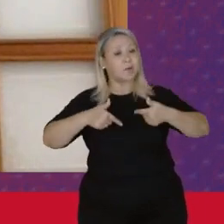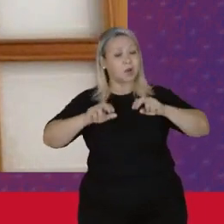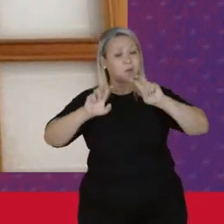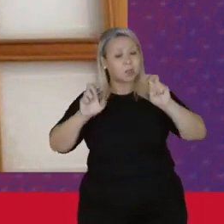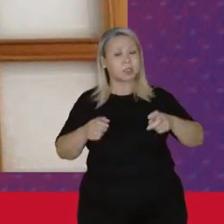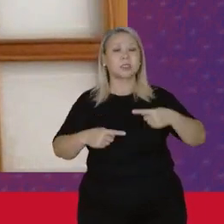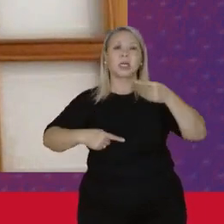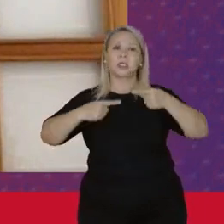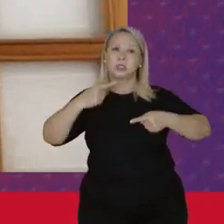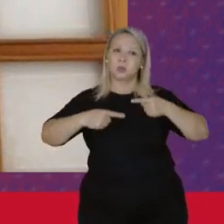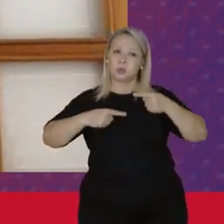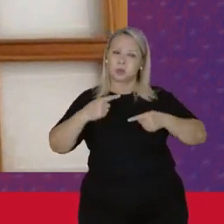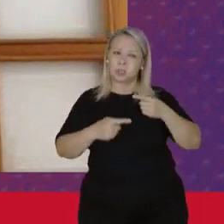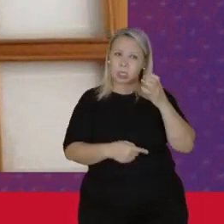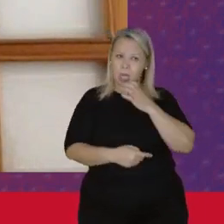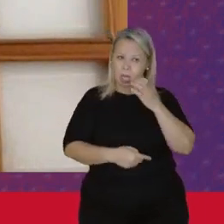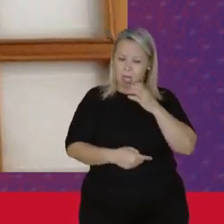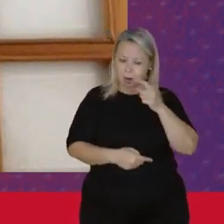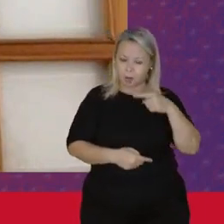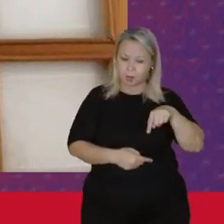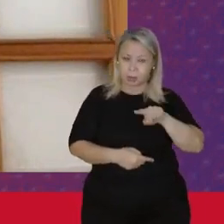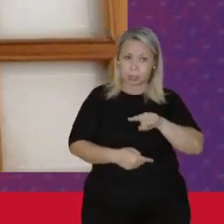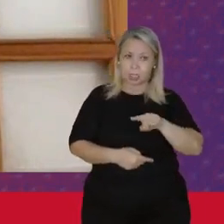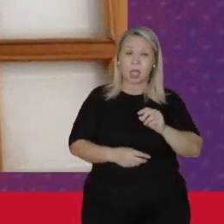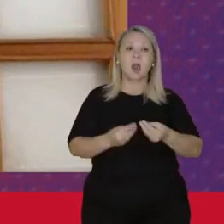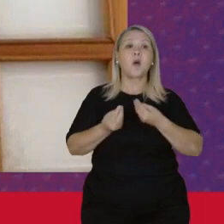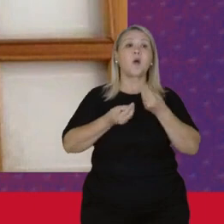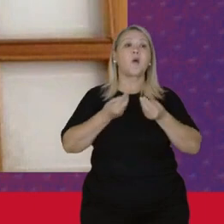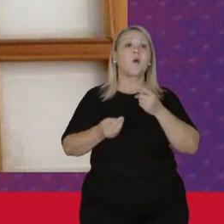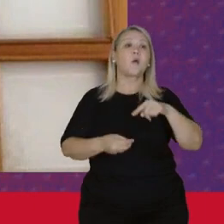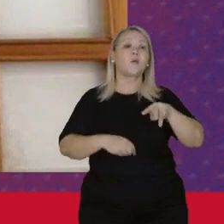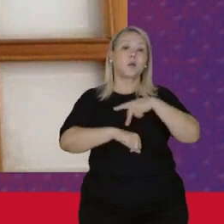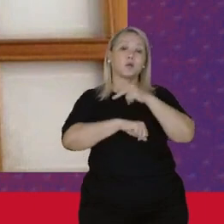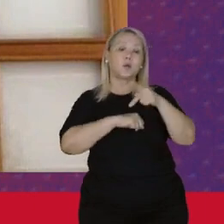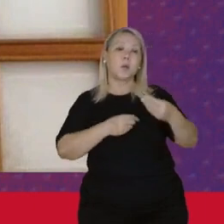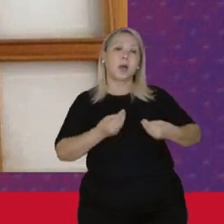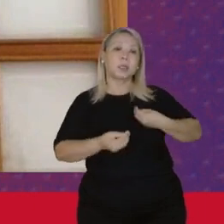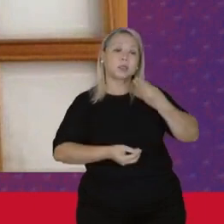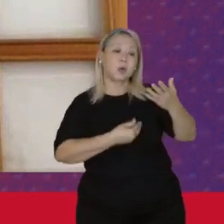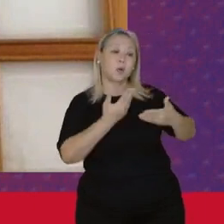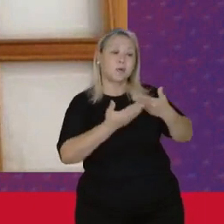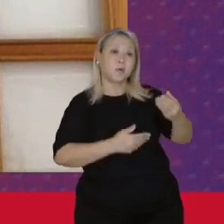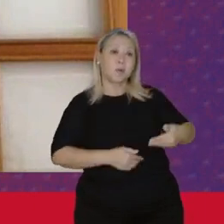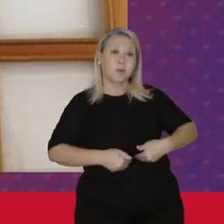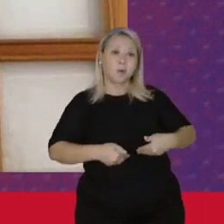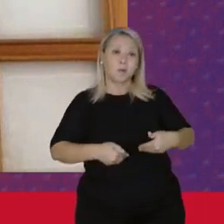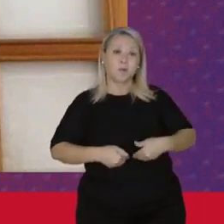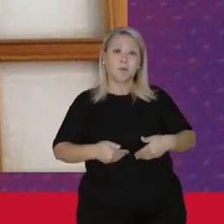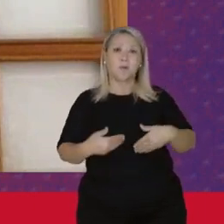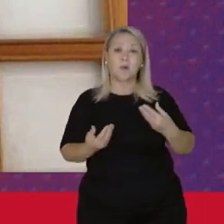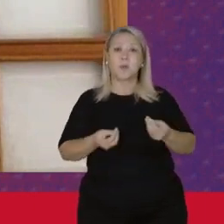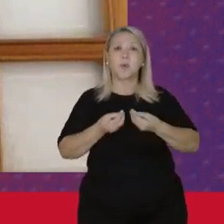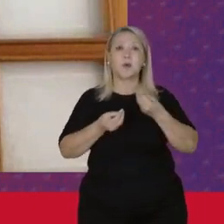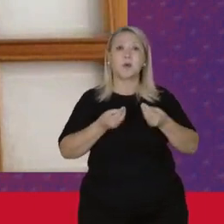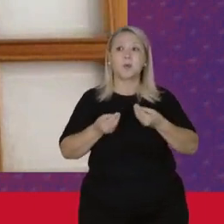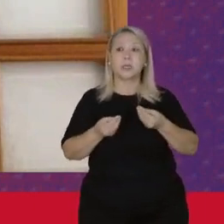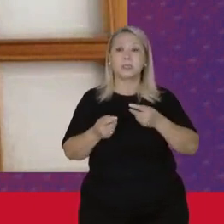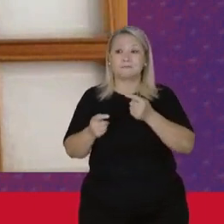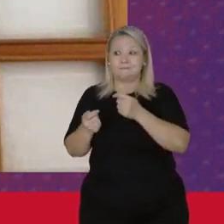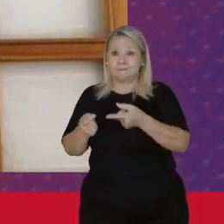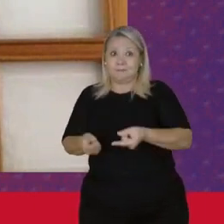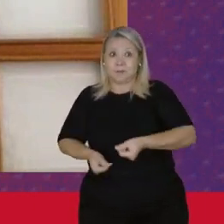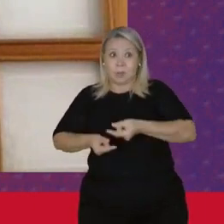foi discutida aqui brevemente, que é como o nosso país convive com a fome e com essas safras recordes do